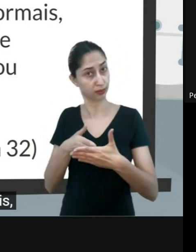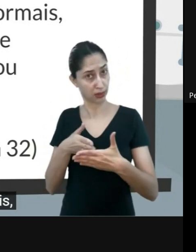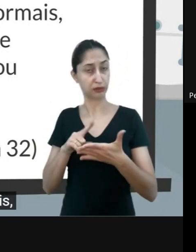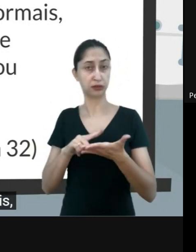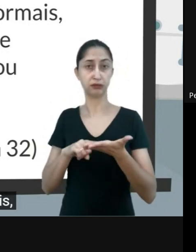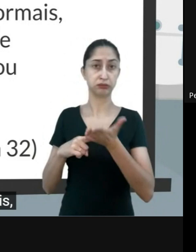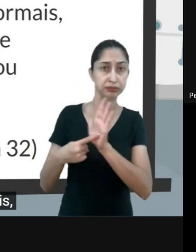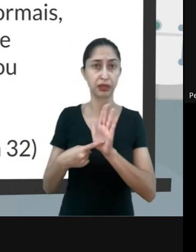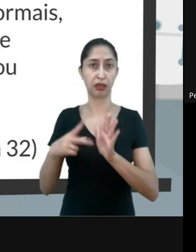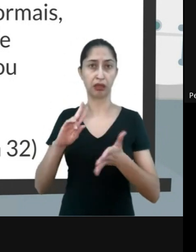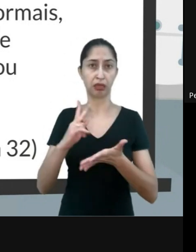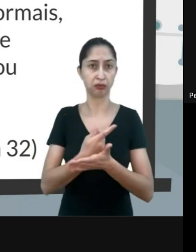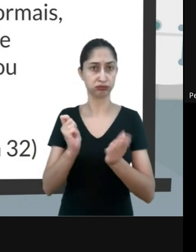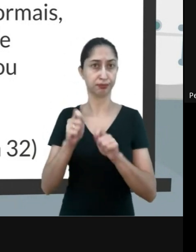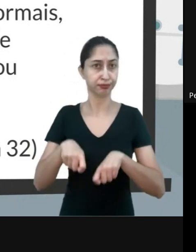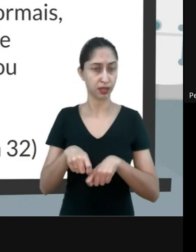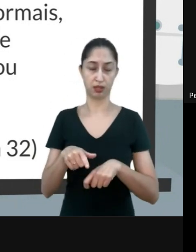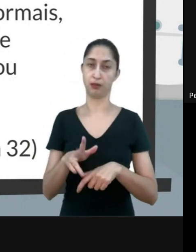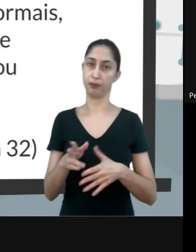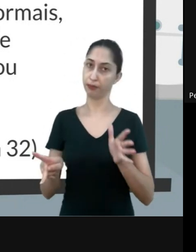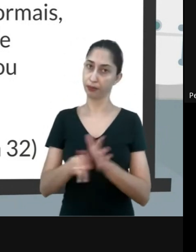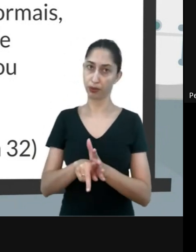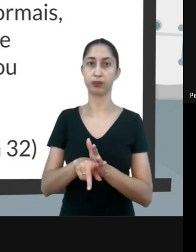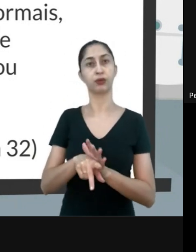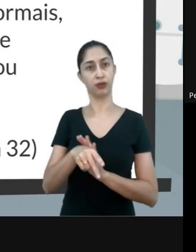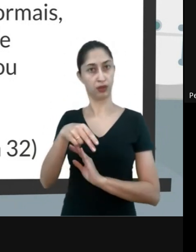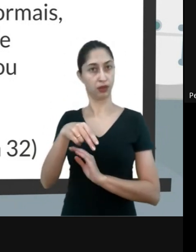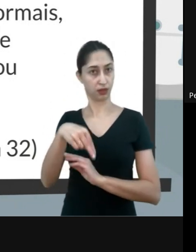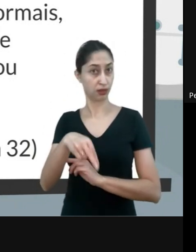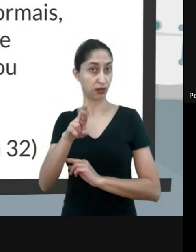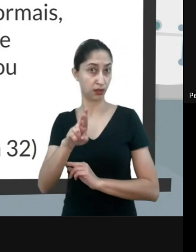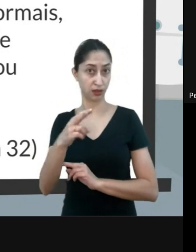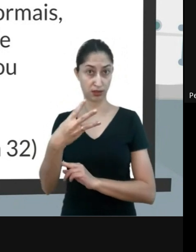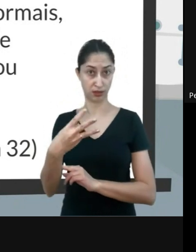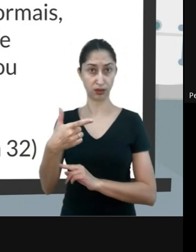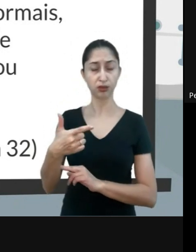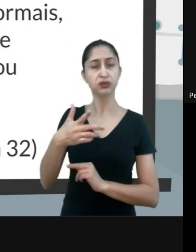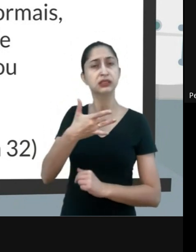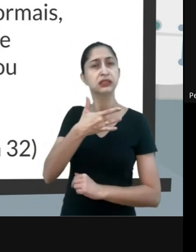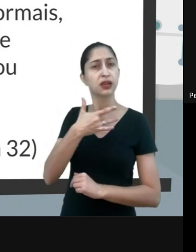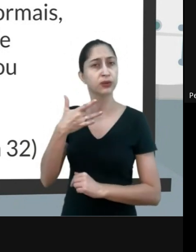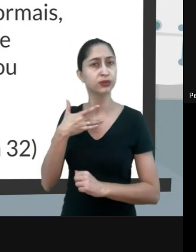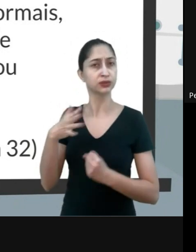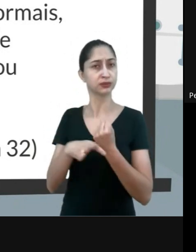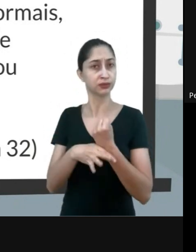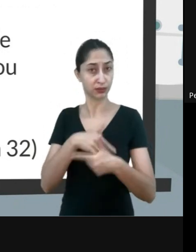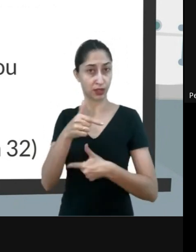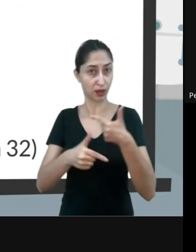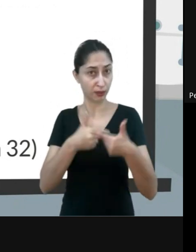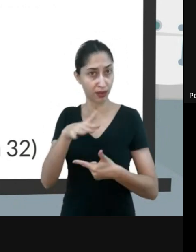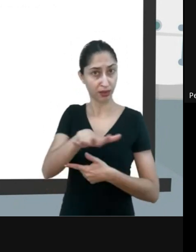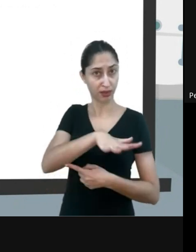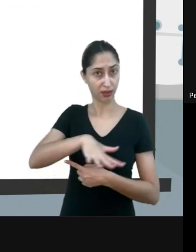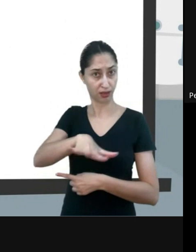exposições potenciais. Conforme a definição da norma regulamentadora 32, Segurança e Saúde no Trabalho em